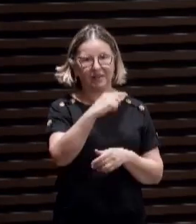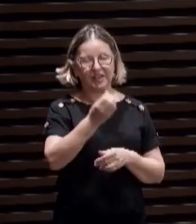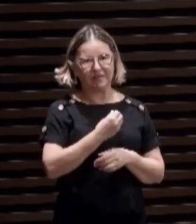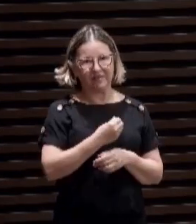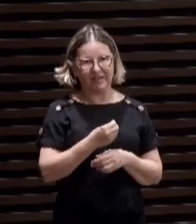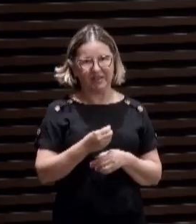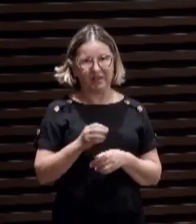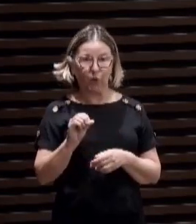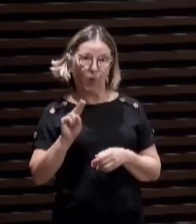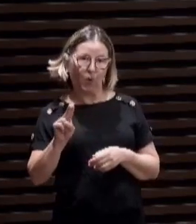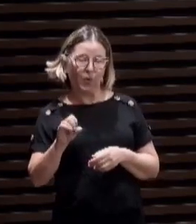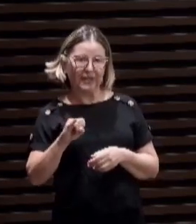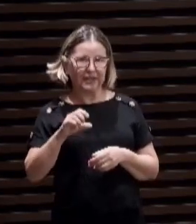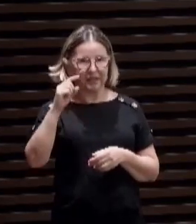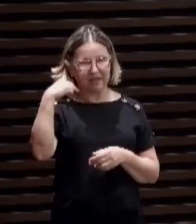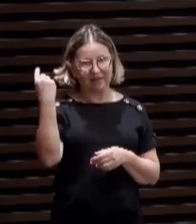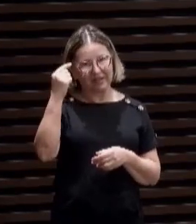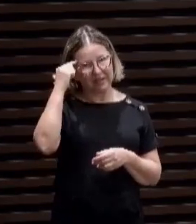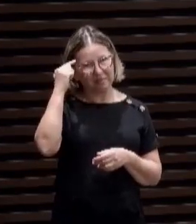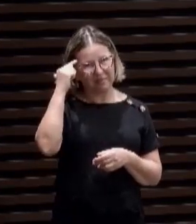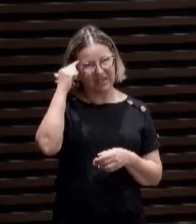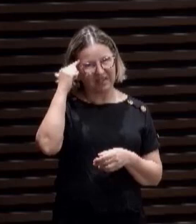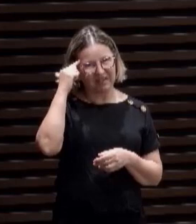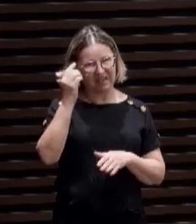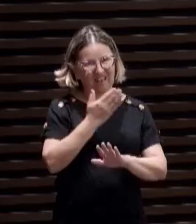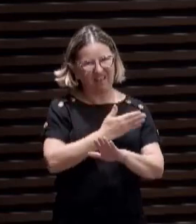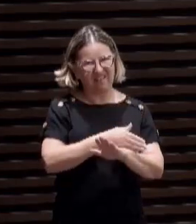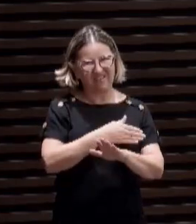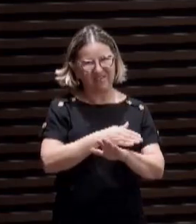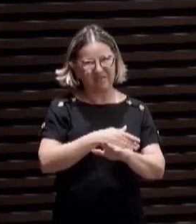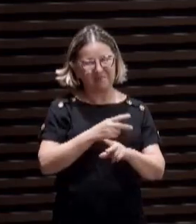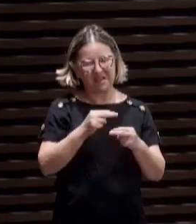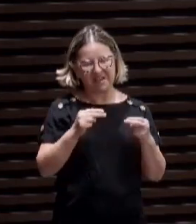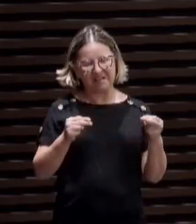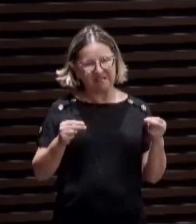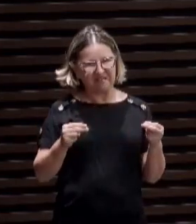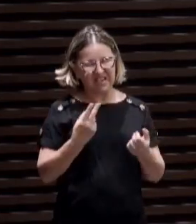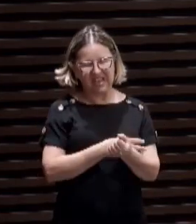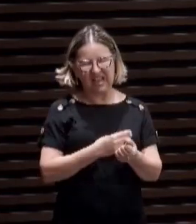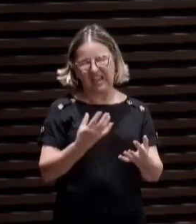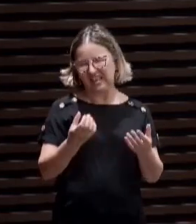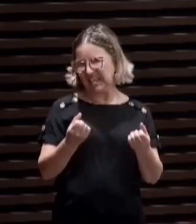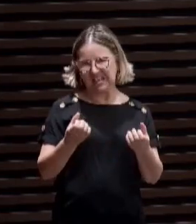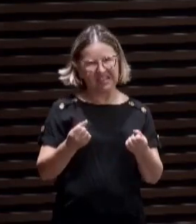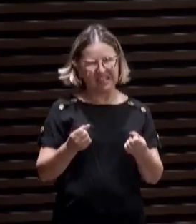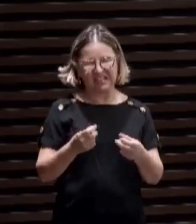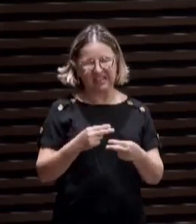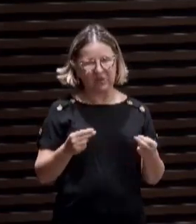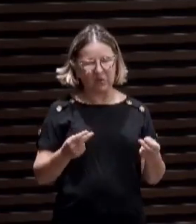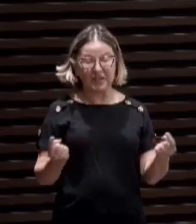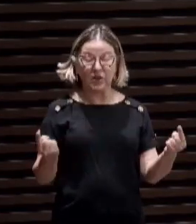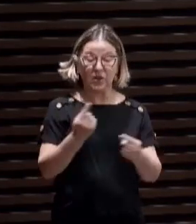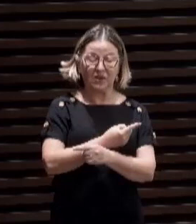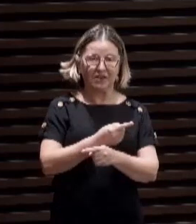nossa mente já está um pouco relativizada, nós estamos aceitando coisas que são contrárias à